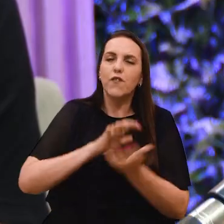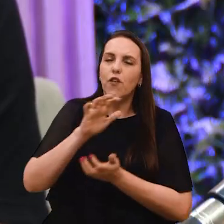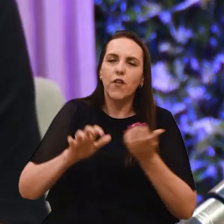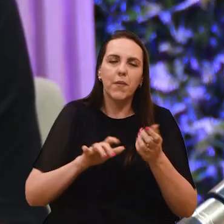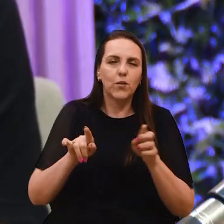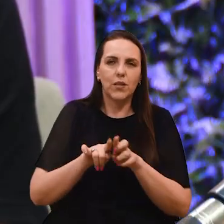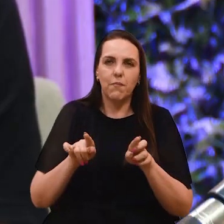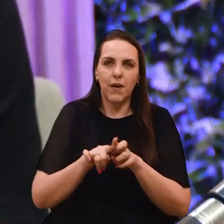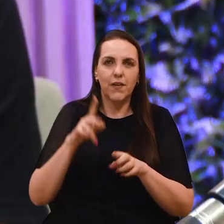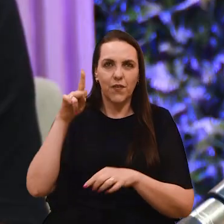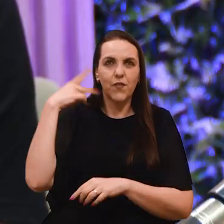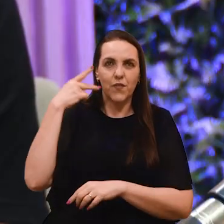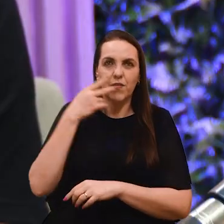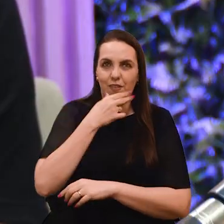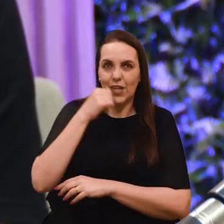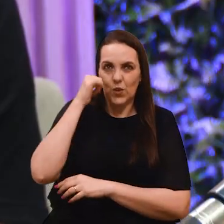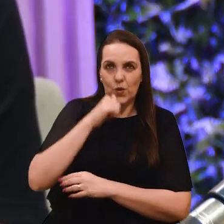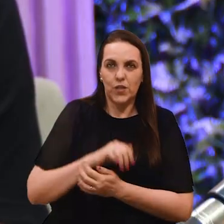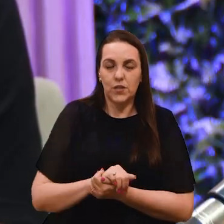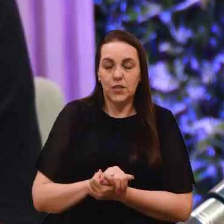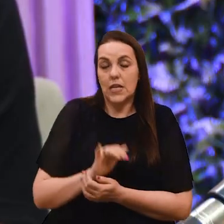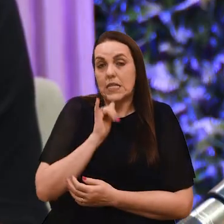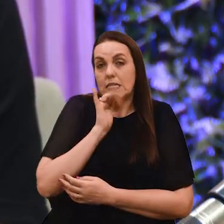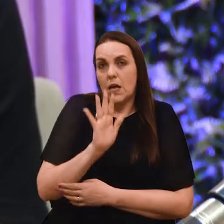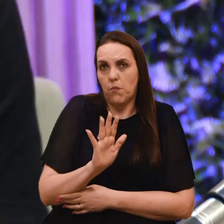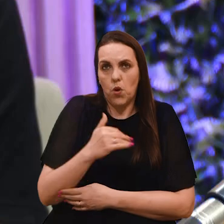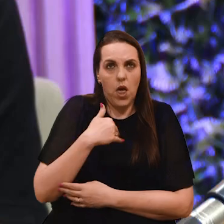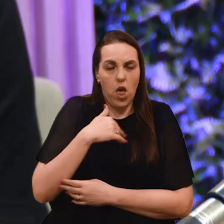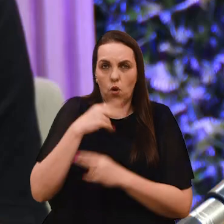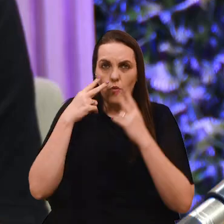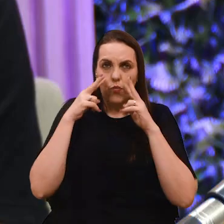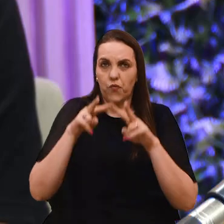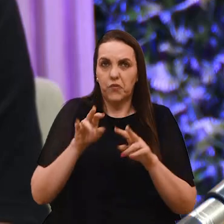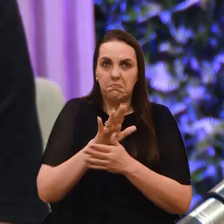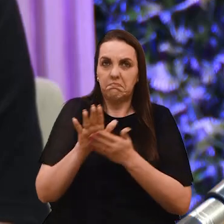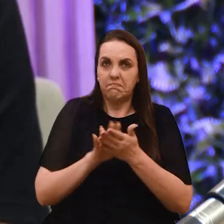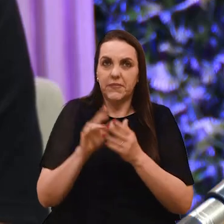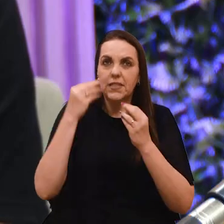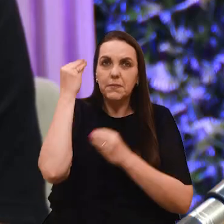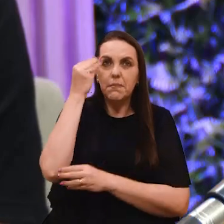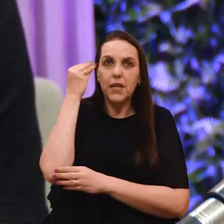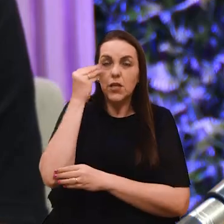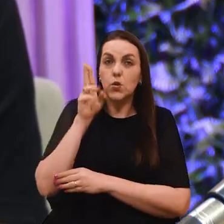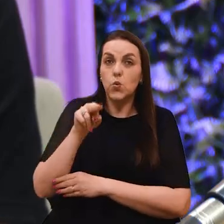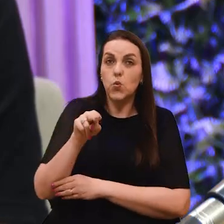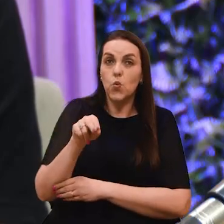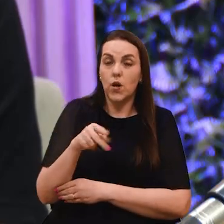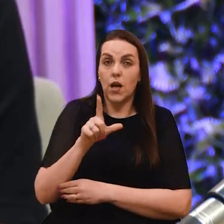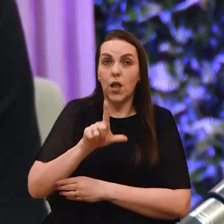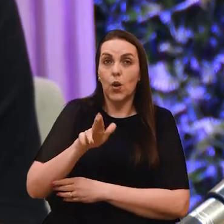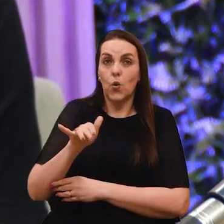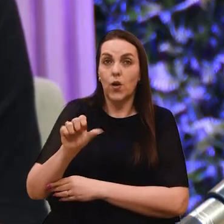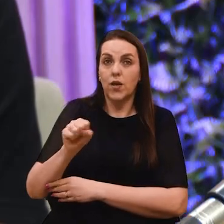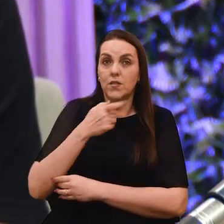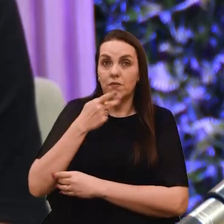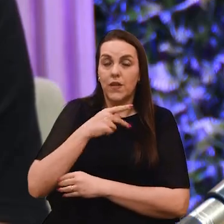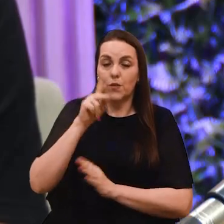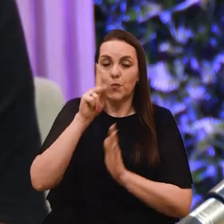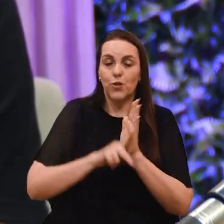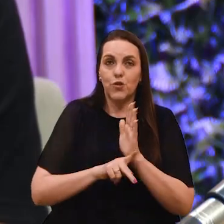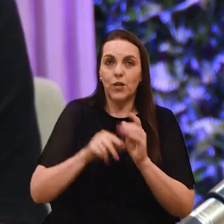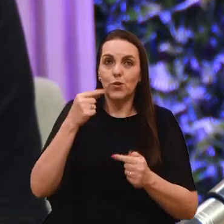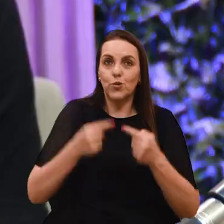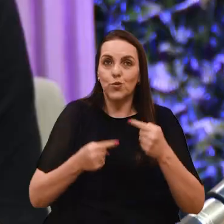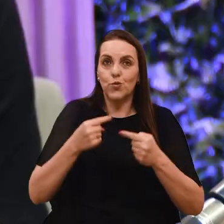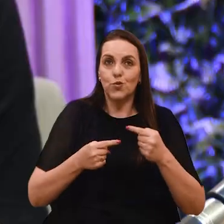vereadores. Mas isso por exemplo, eu não tinha visto nenhuma experiência como essa que o Lucas fala do projeto ser discutido na